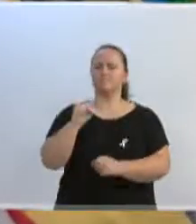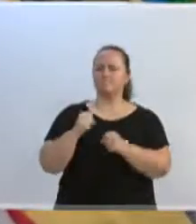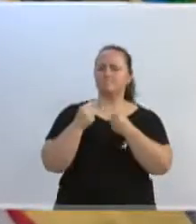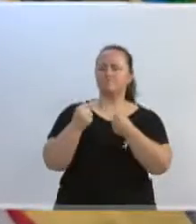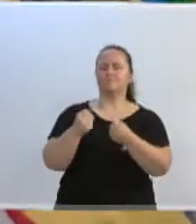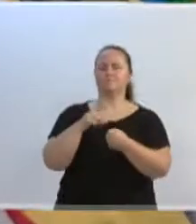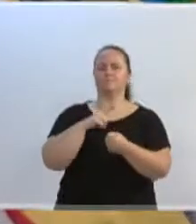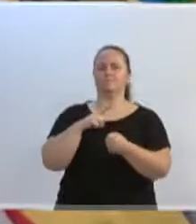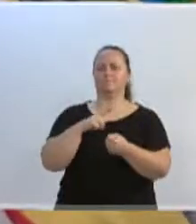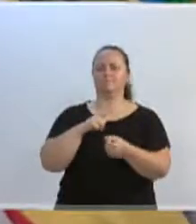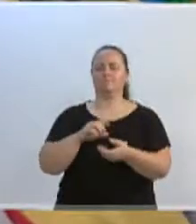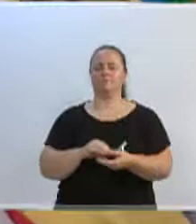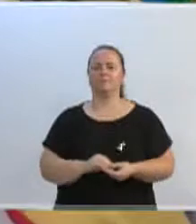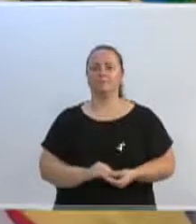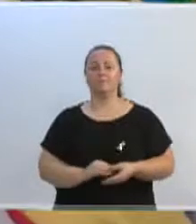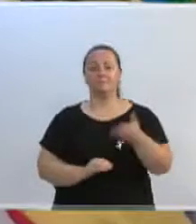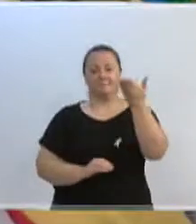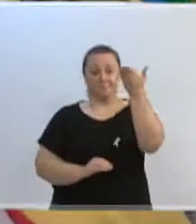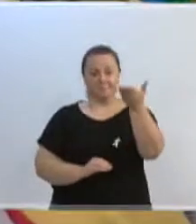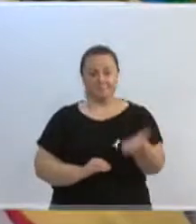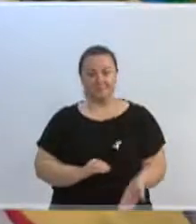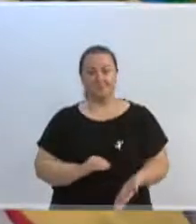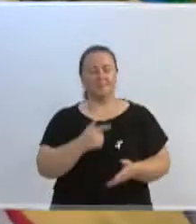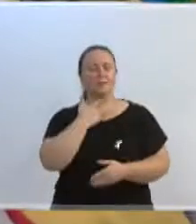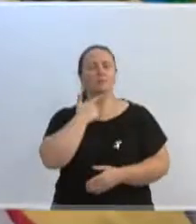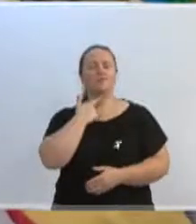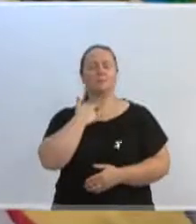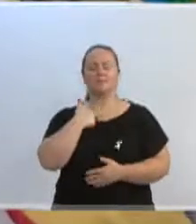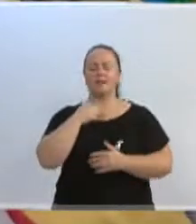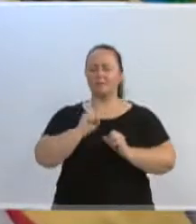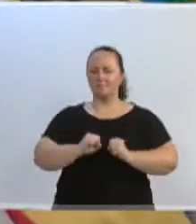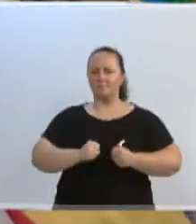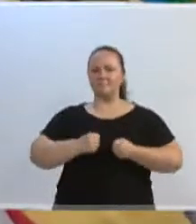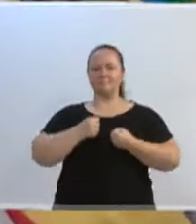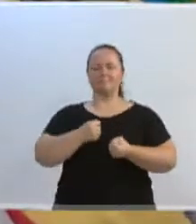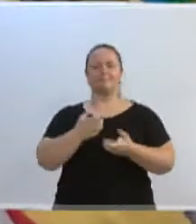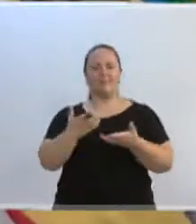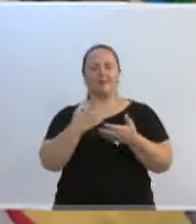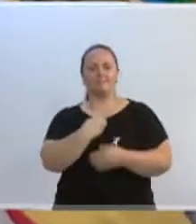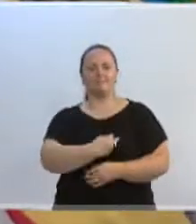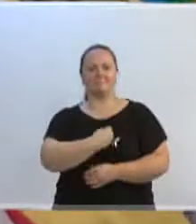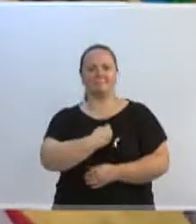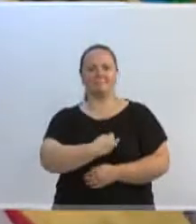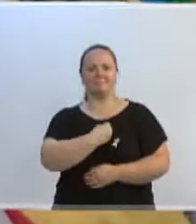A vontade de viver que ele passa para todos nós,